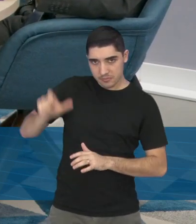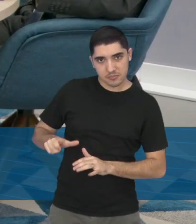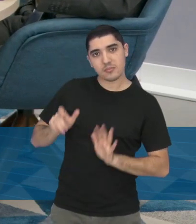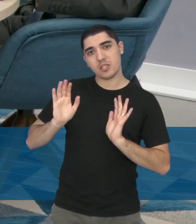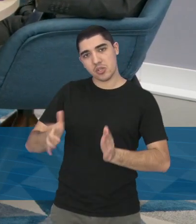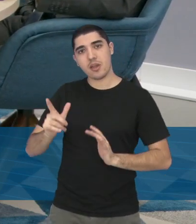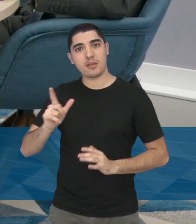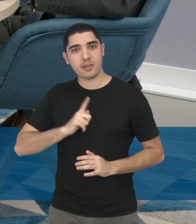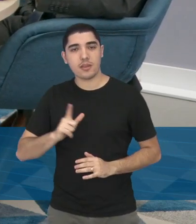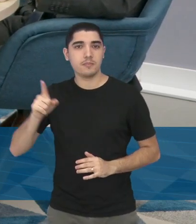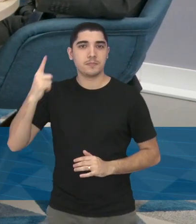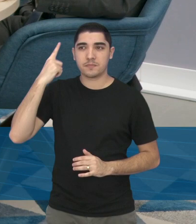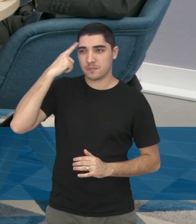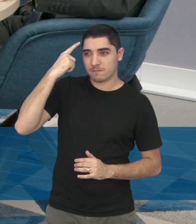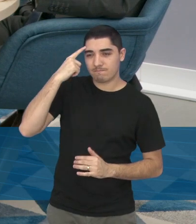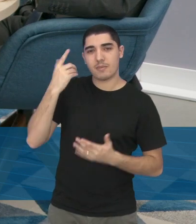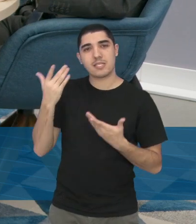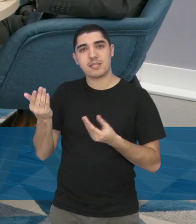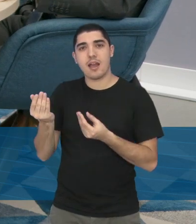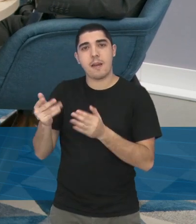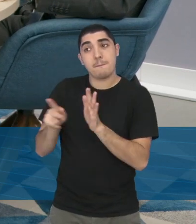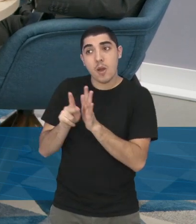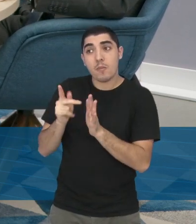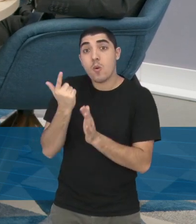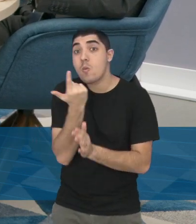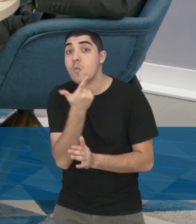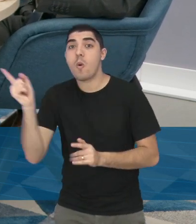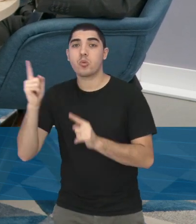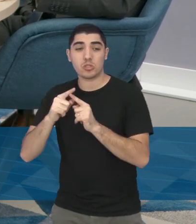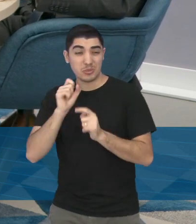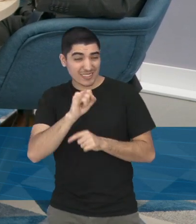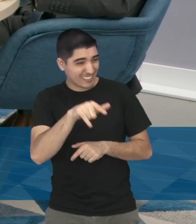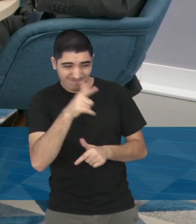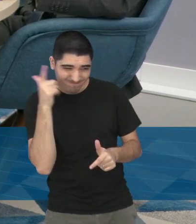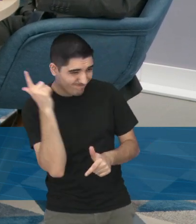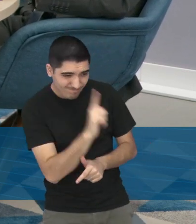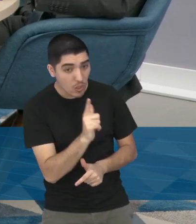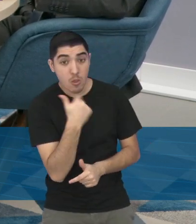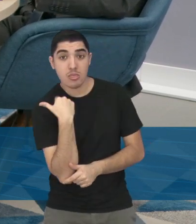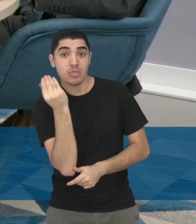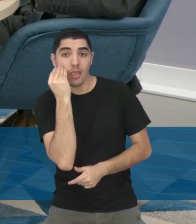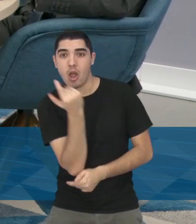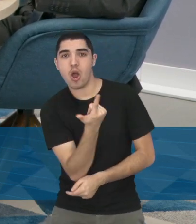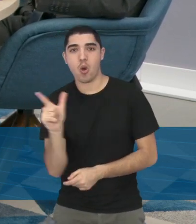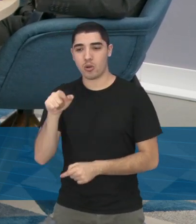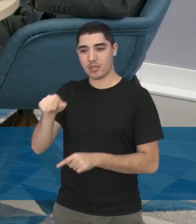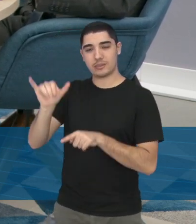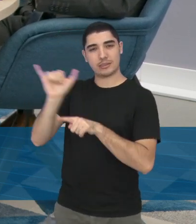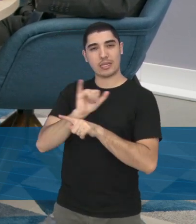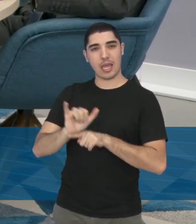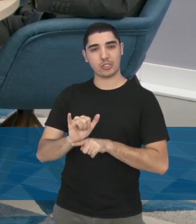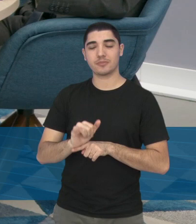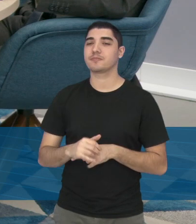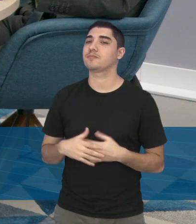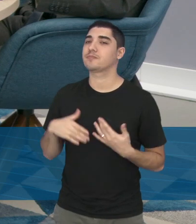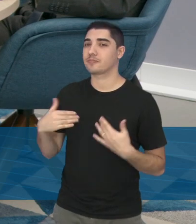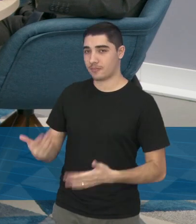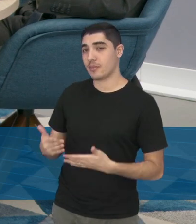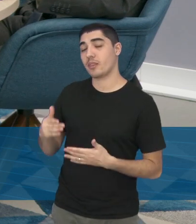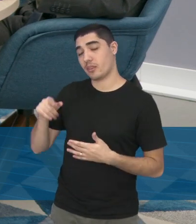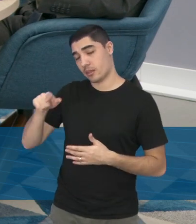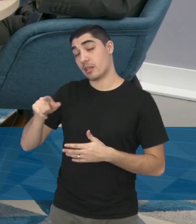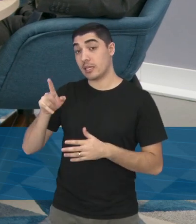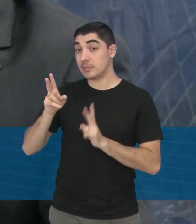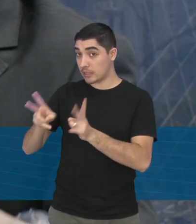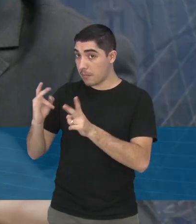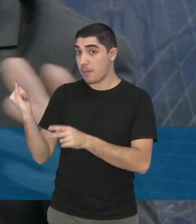tem em mente alguma coisa, um plano B, como para tudo na vida. Isso. Exatamente. É necessário. Eu acho que o planejamento é sempre